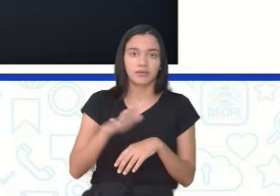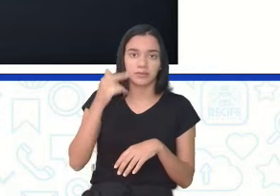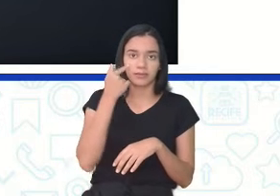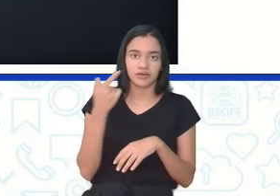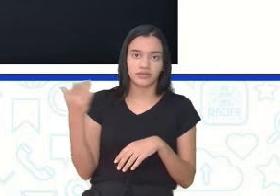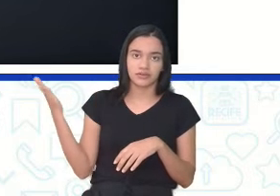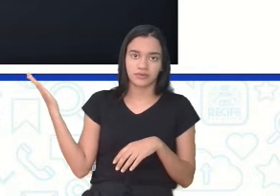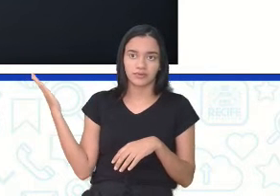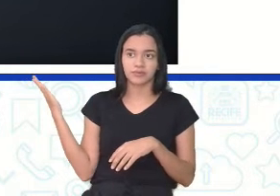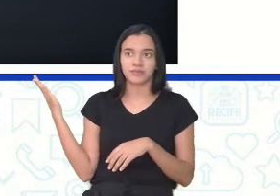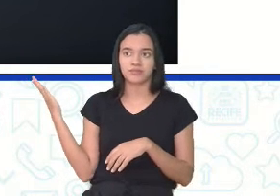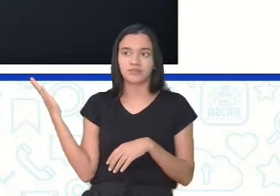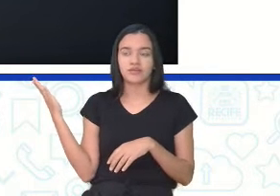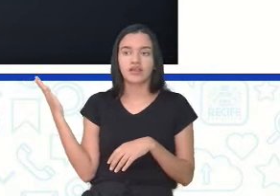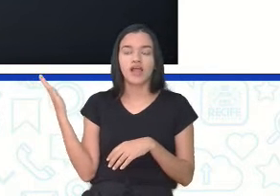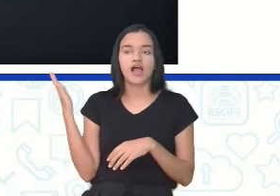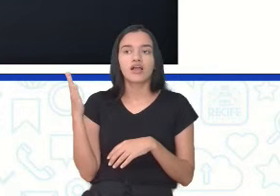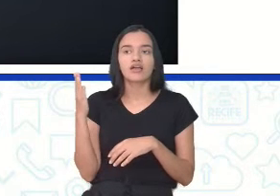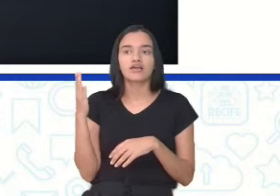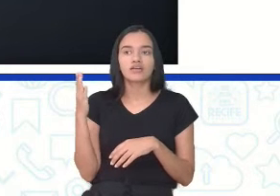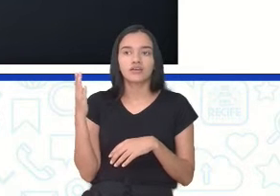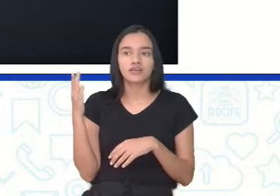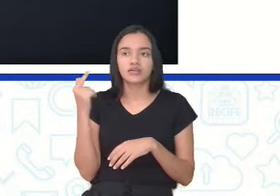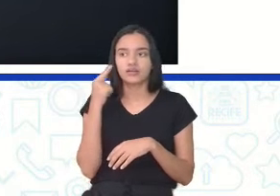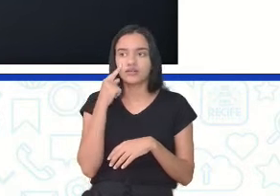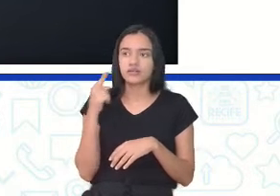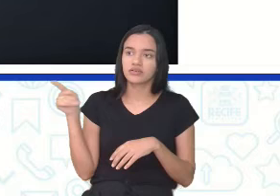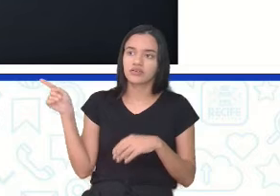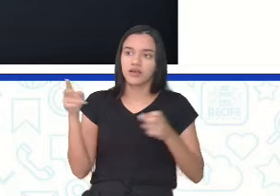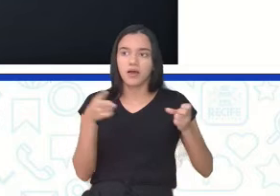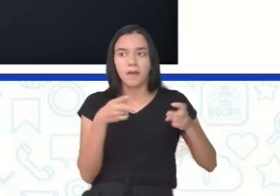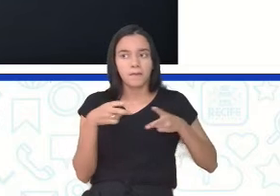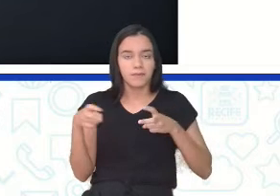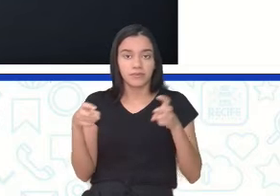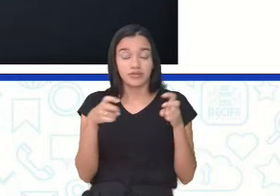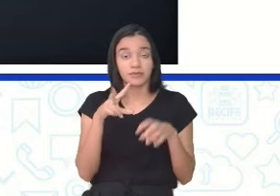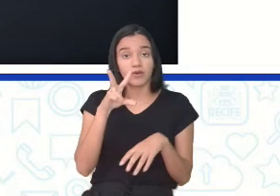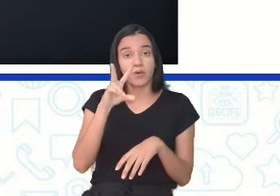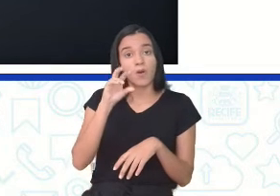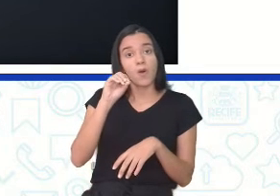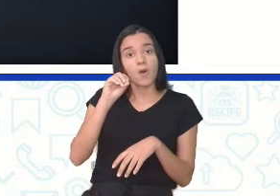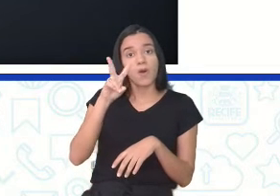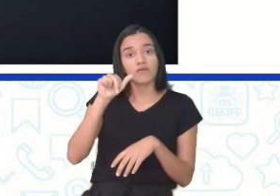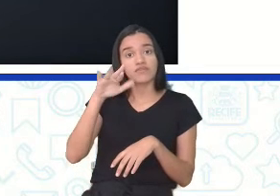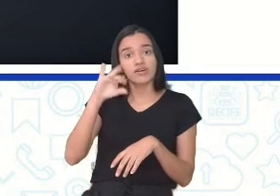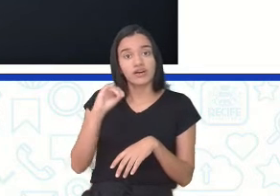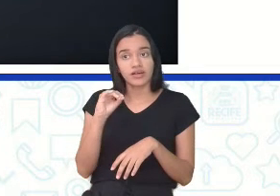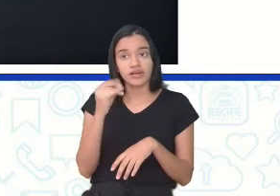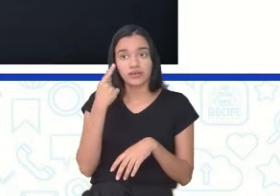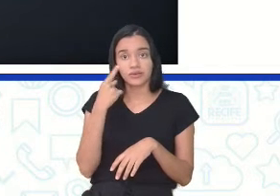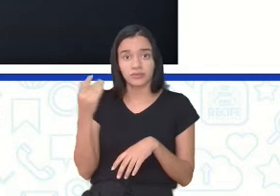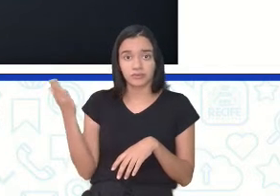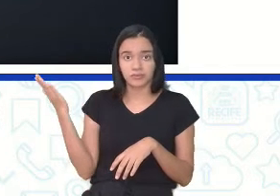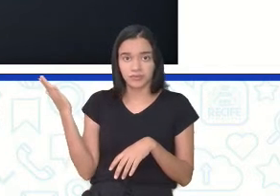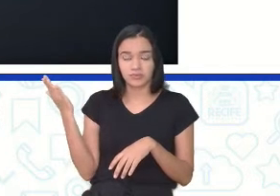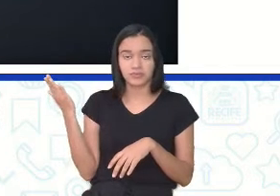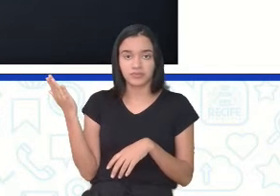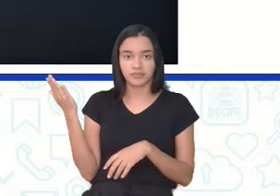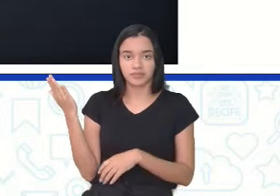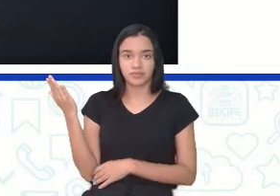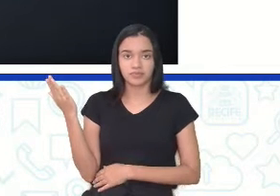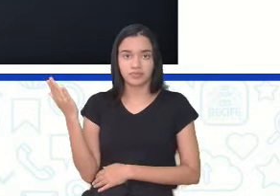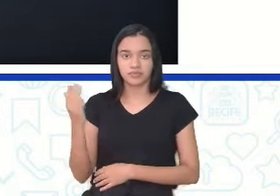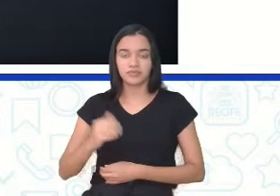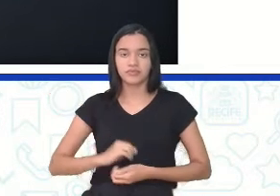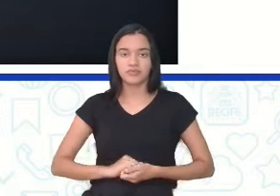aí, ela vai rolar aqui, vocês já podem ver aqui, fica o ovário, gente. O ovário está aqui localizado, não